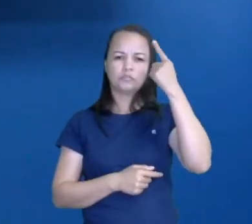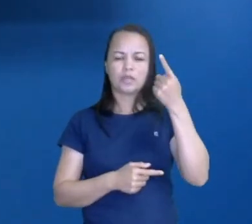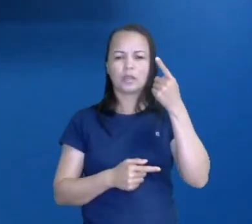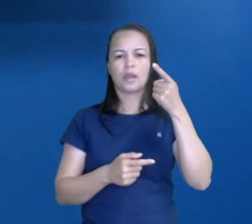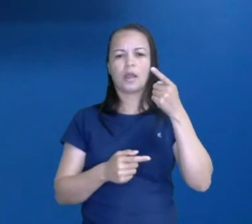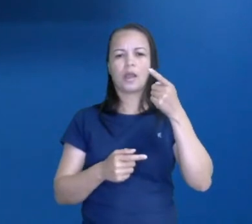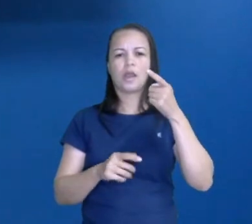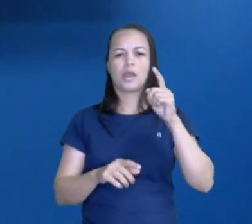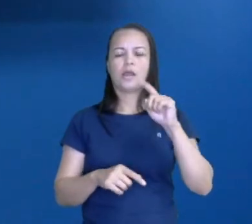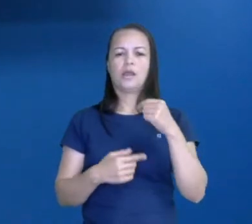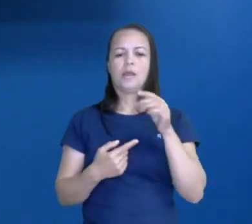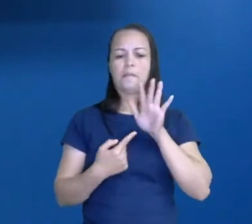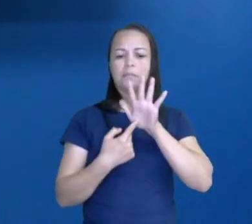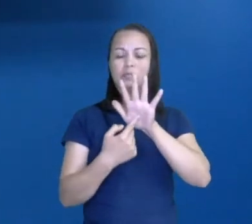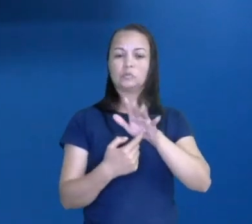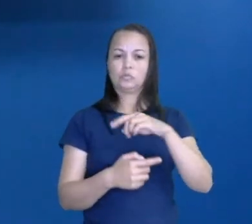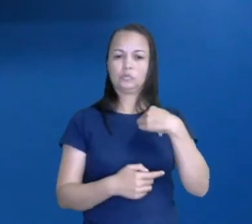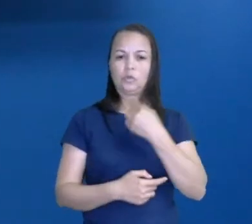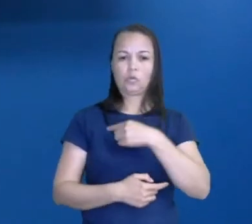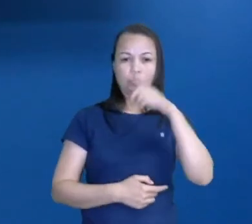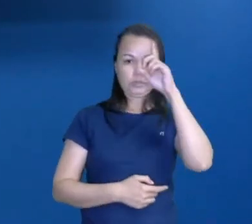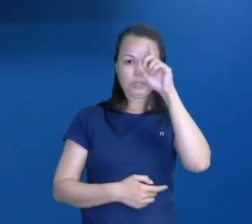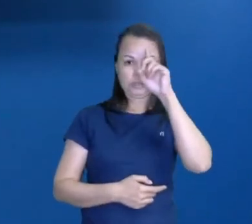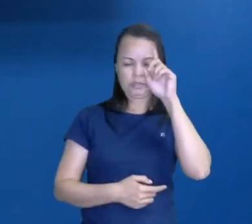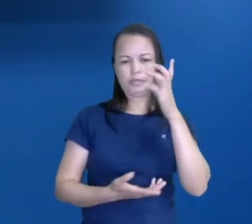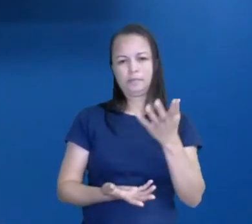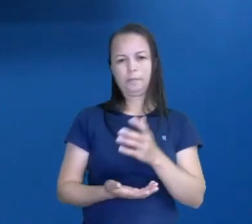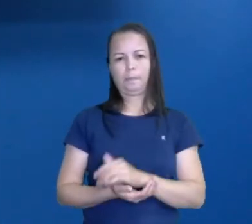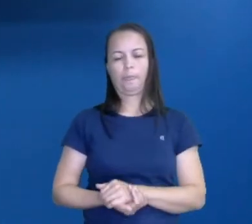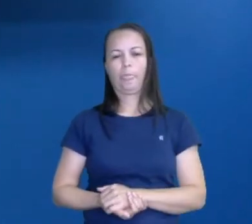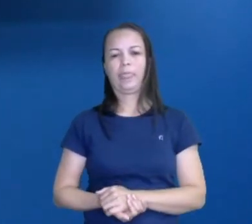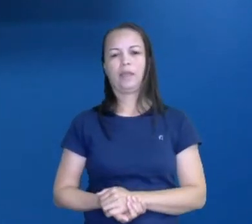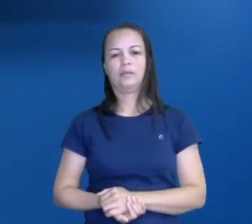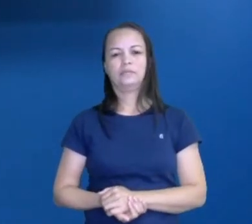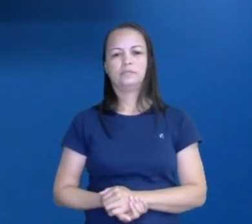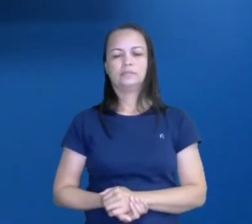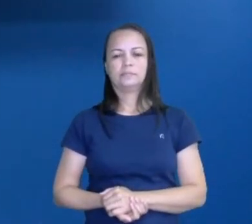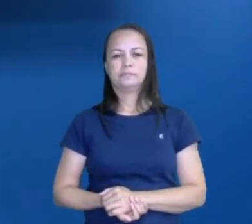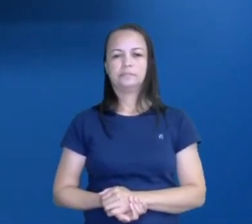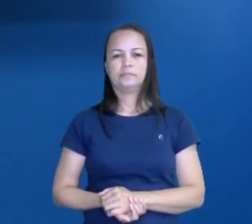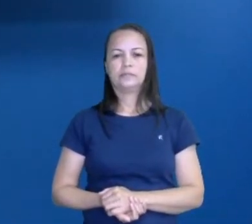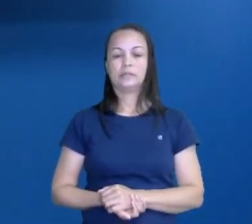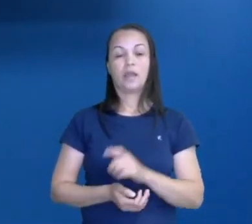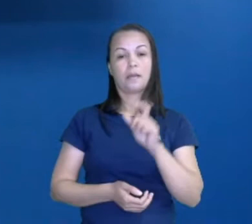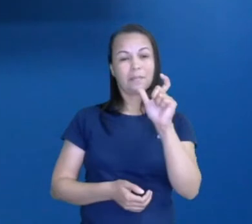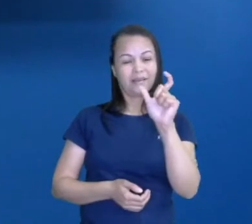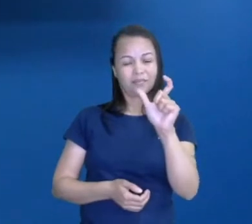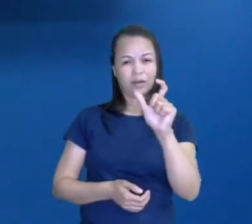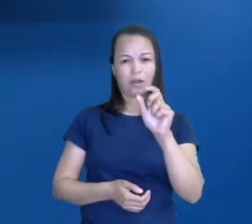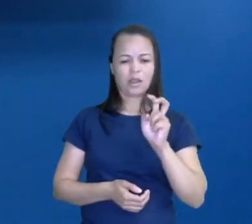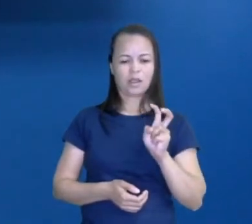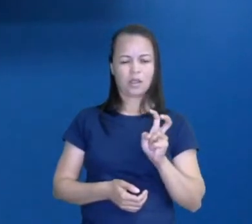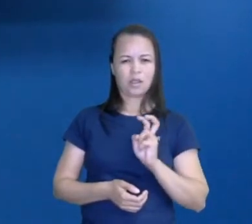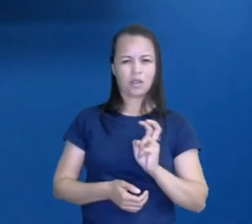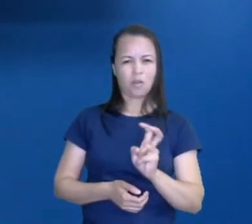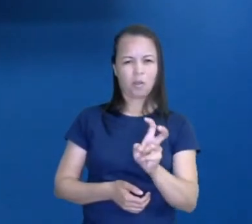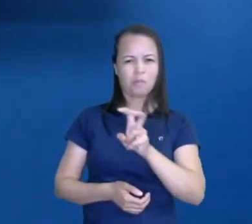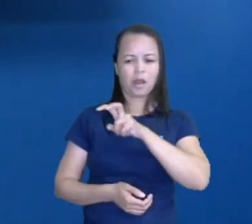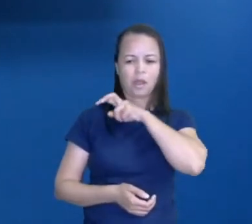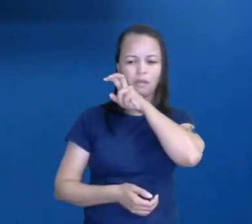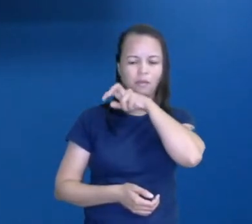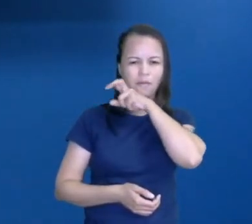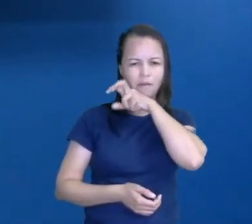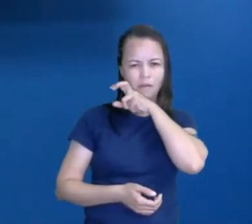e que acontece muito, né, no dia a dia da gente. Vamos lá? A palavra cobra. Muito